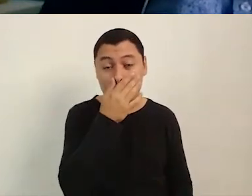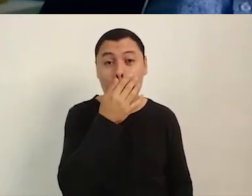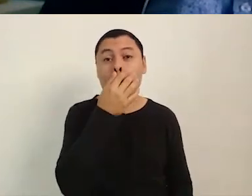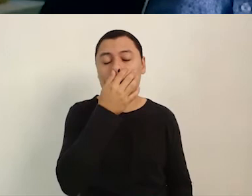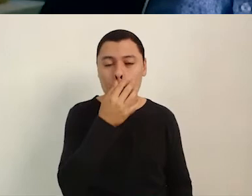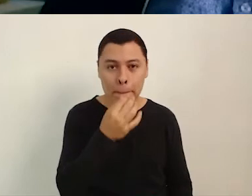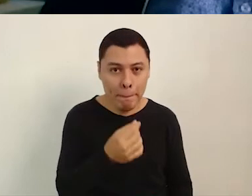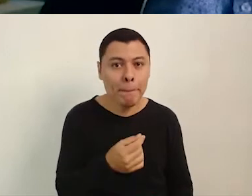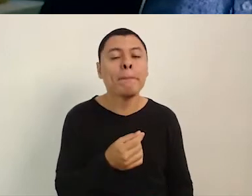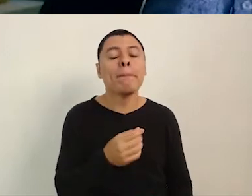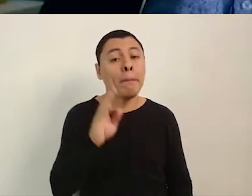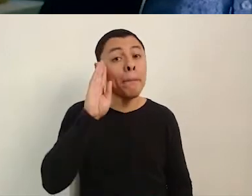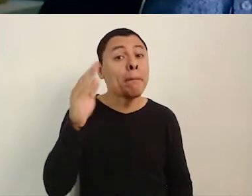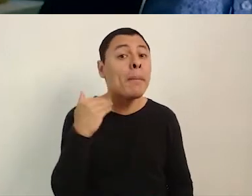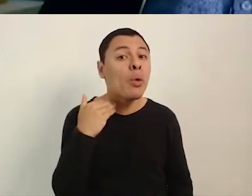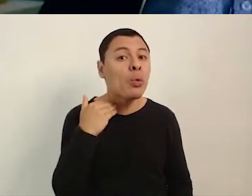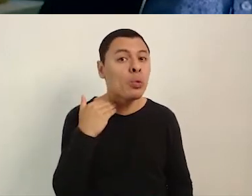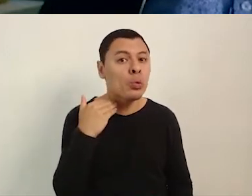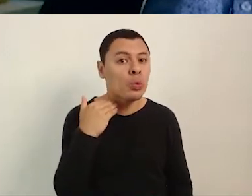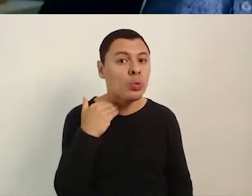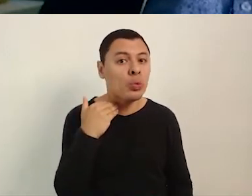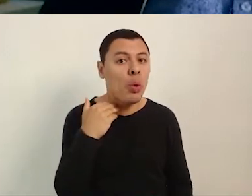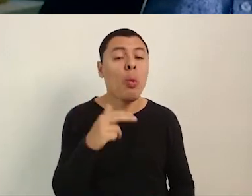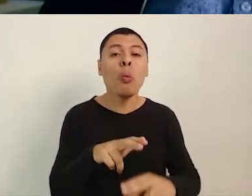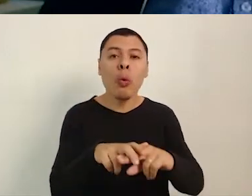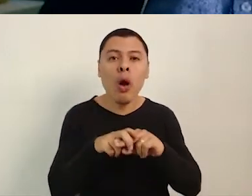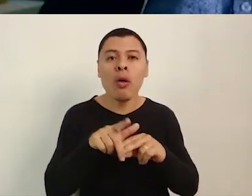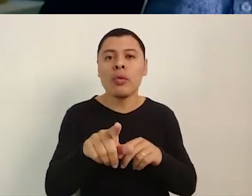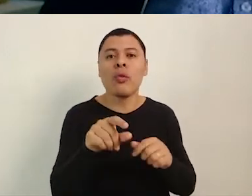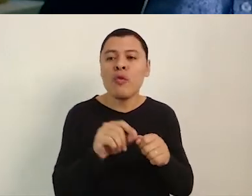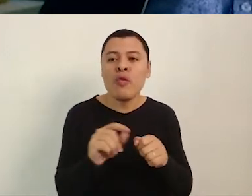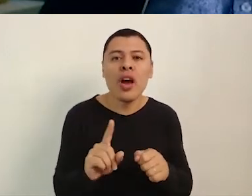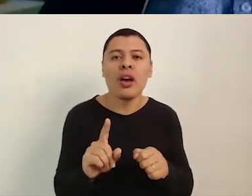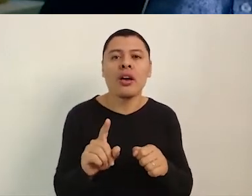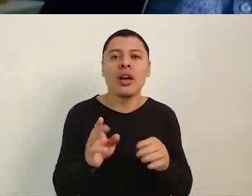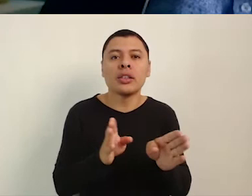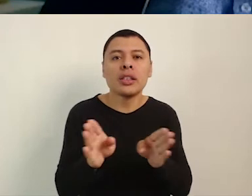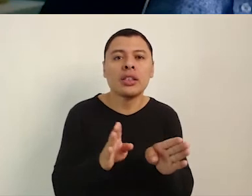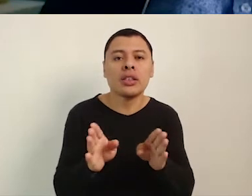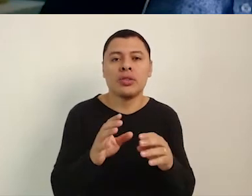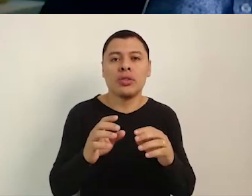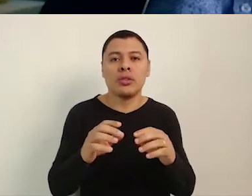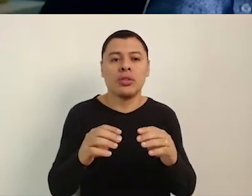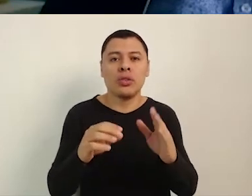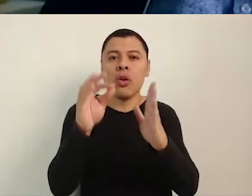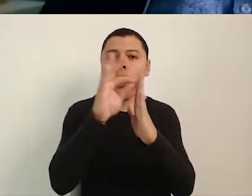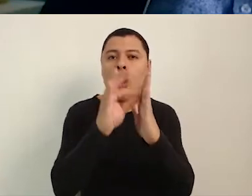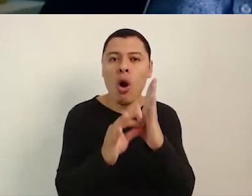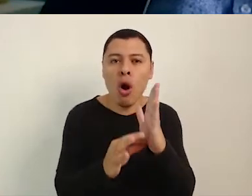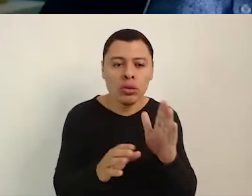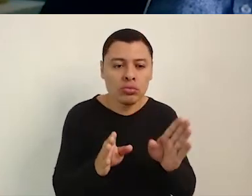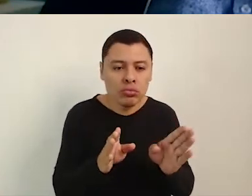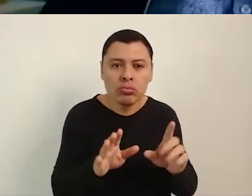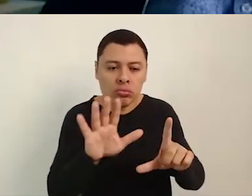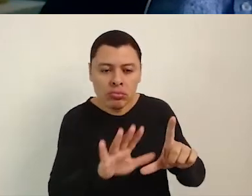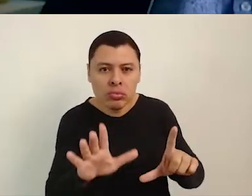valor, principalmente para bancos, por causa de você não ter pensado em ter um código, de ter uma interface que seja acessível às pessoas